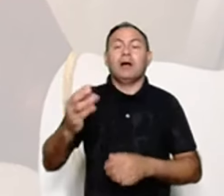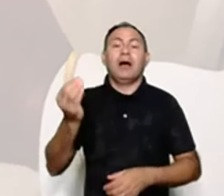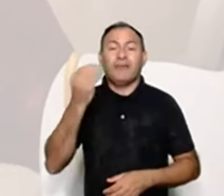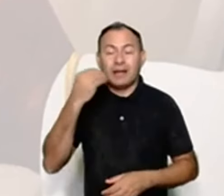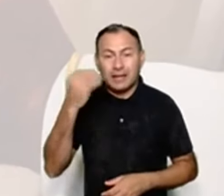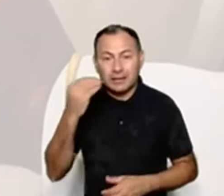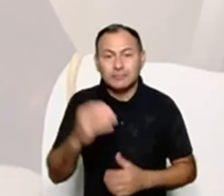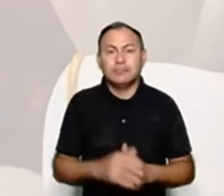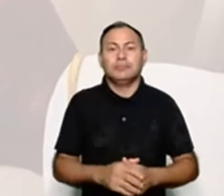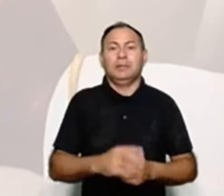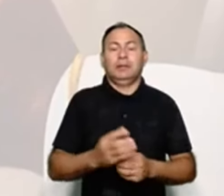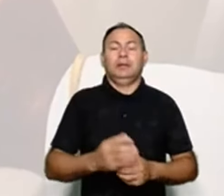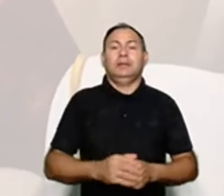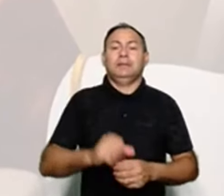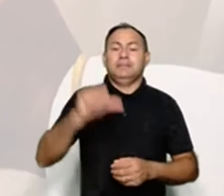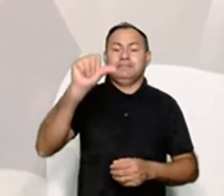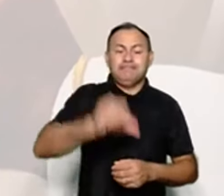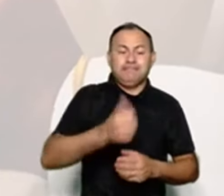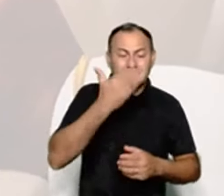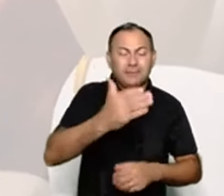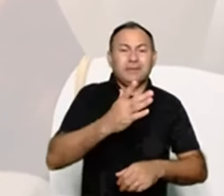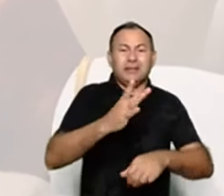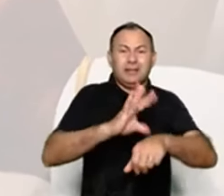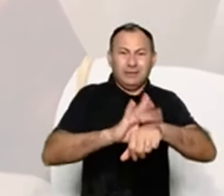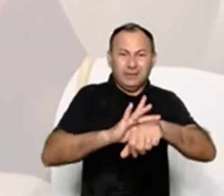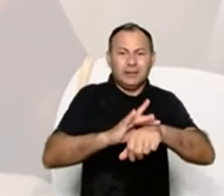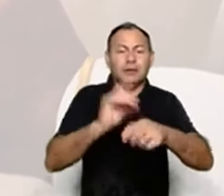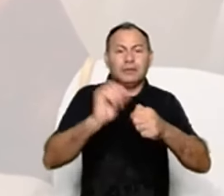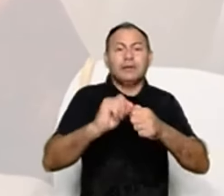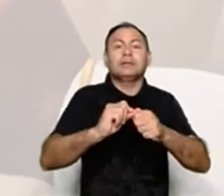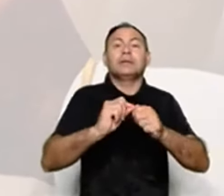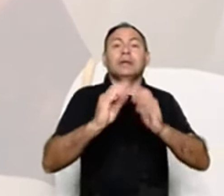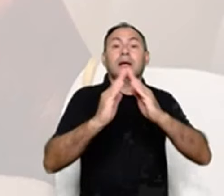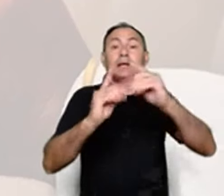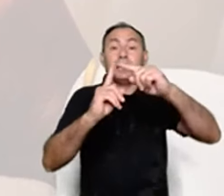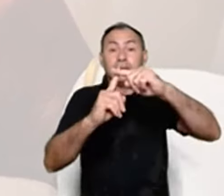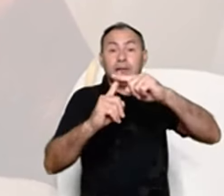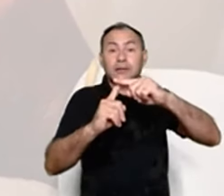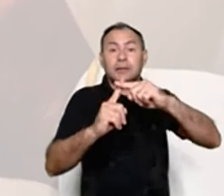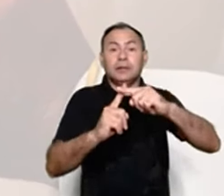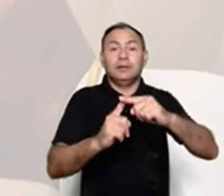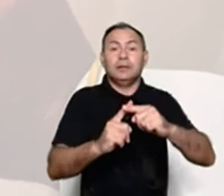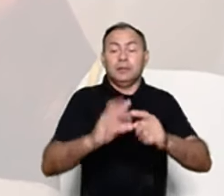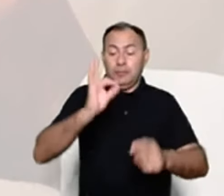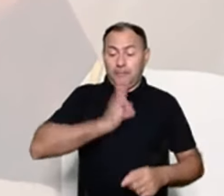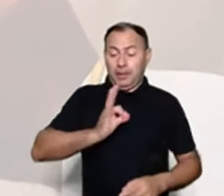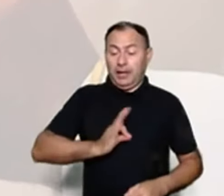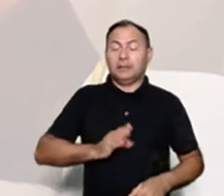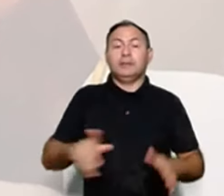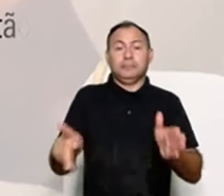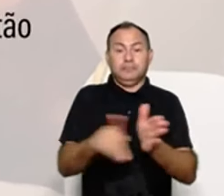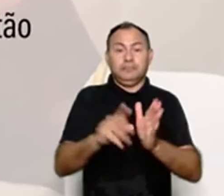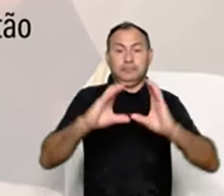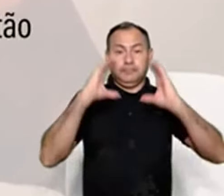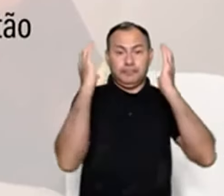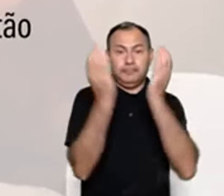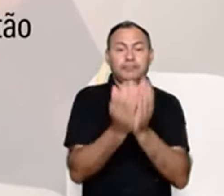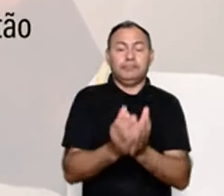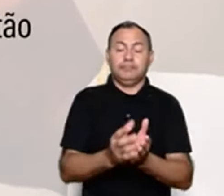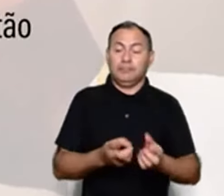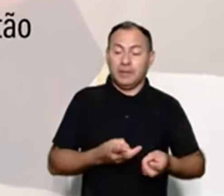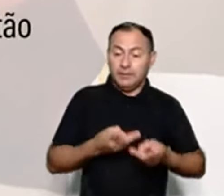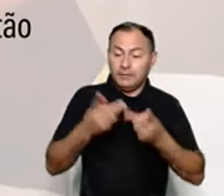fragilidade, na sua crise diante da doença, que faz com que a igreja, através do presbífero e da própria comunidade,